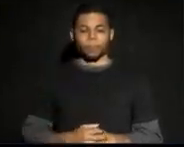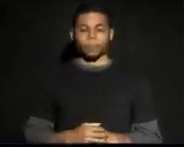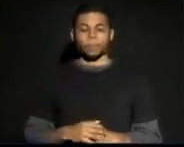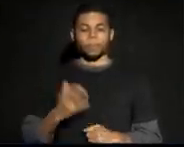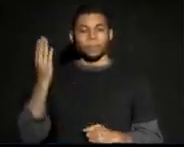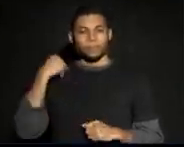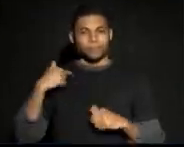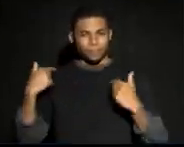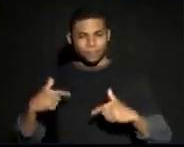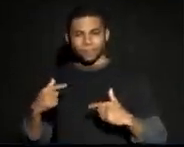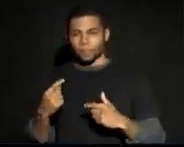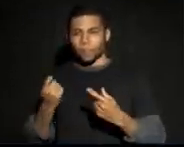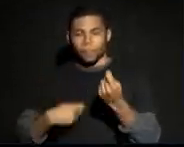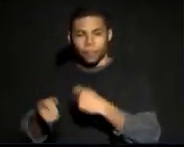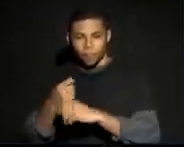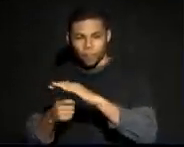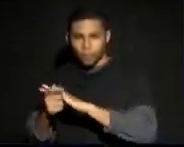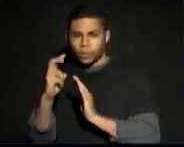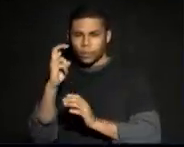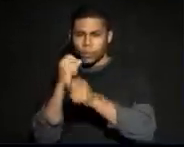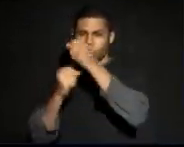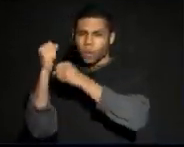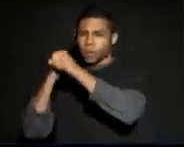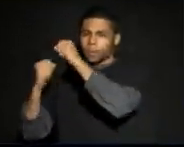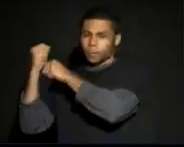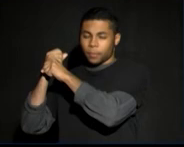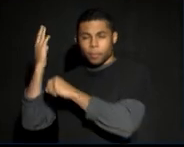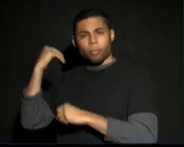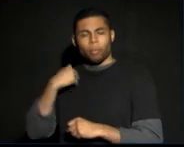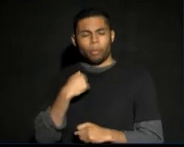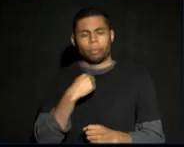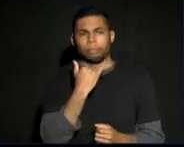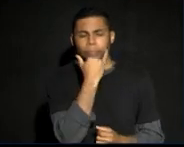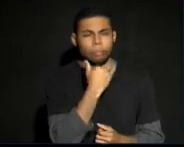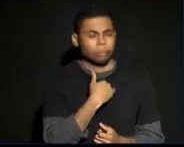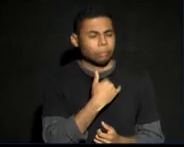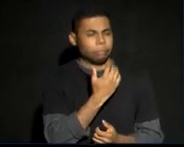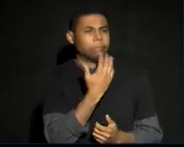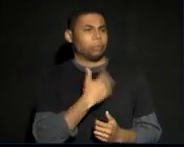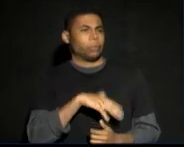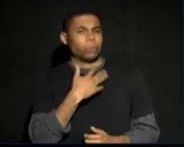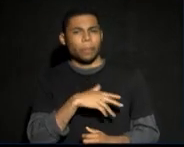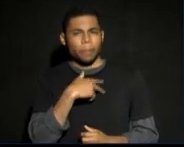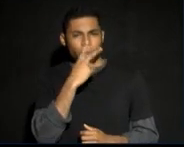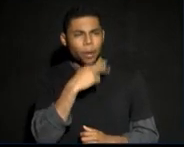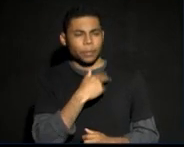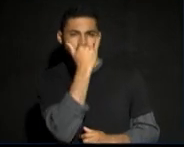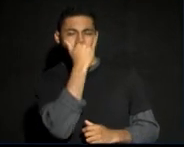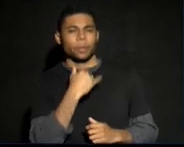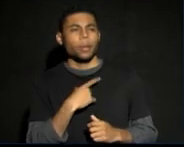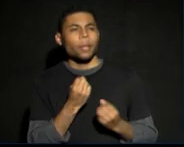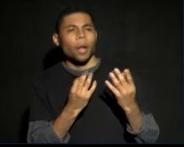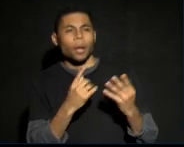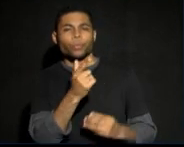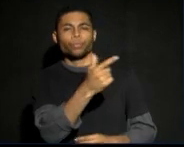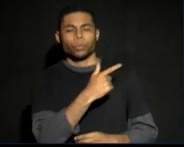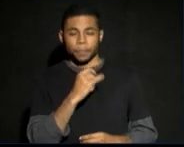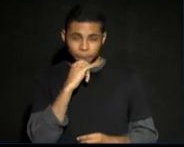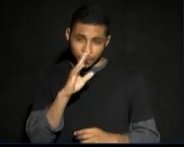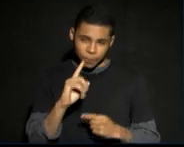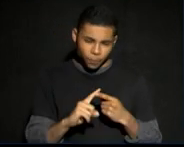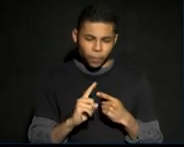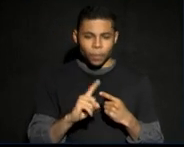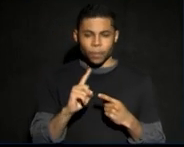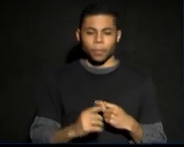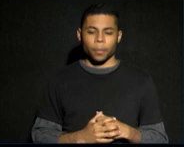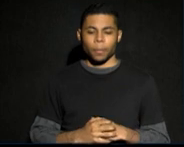trabalhando no mercado financeiro a cinco anos atrás não tinha dimensão é de alguns dados um deles é